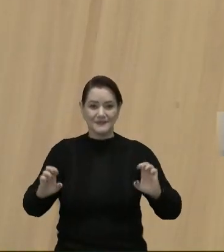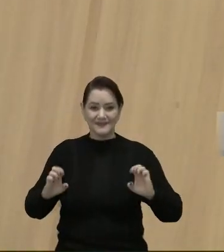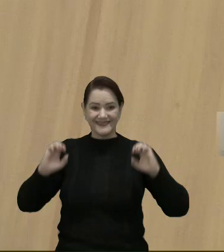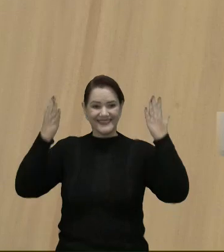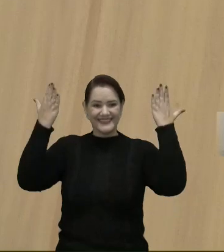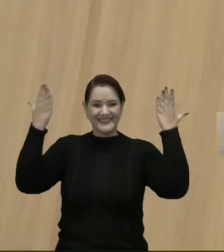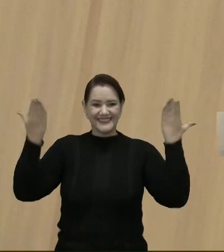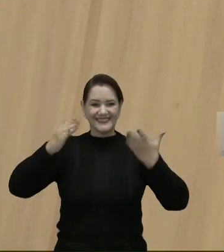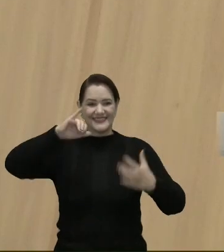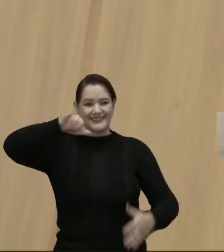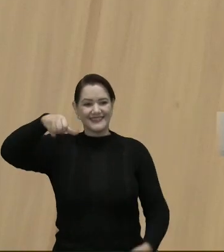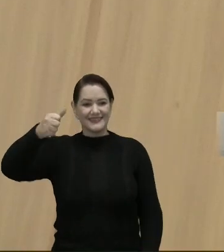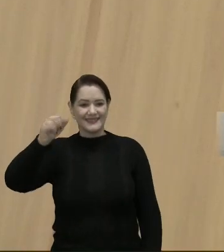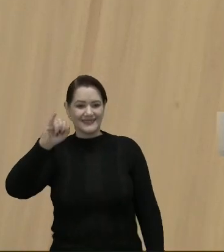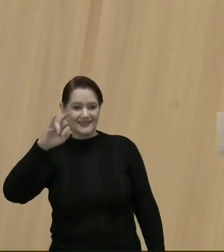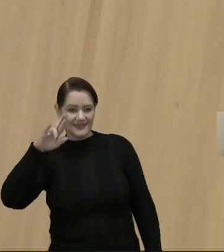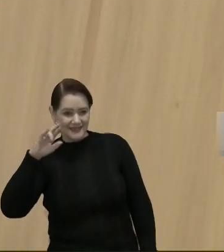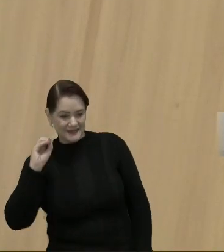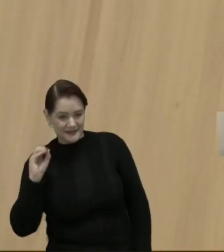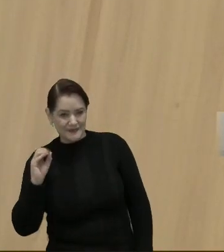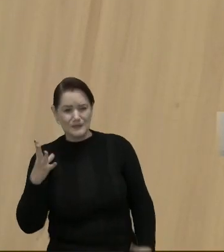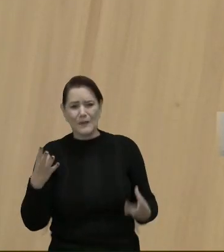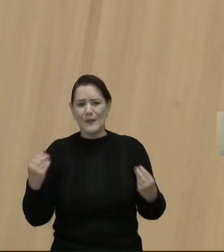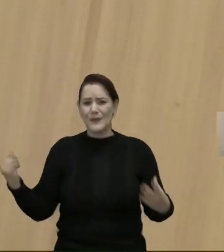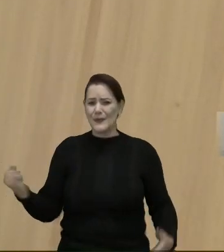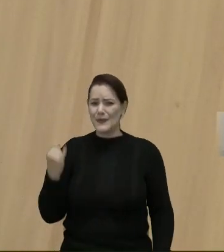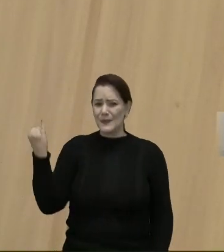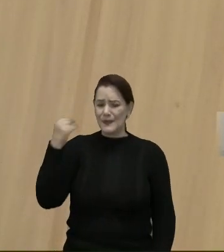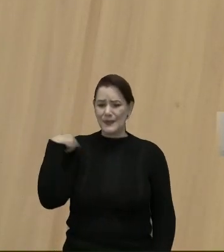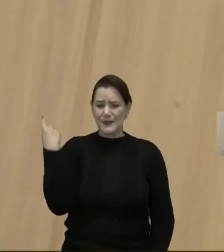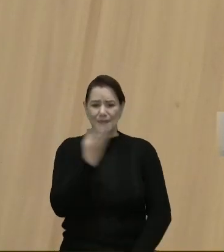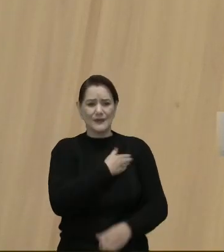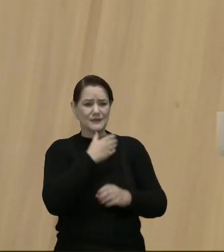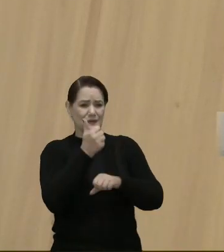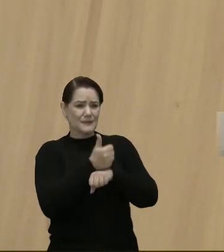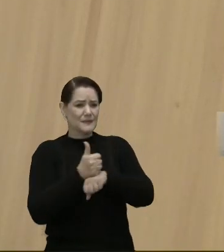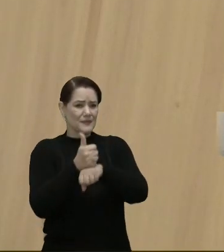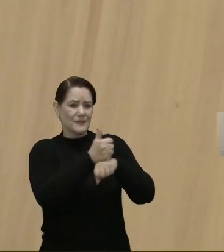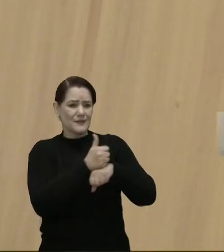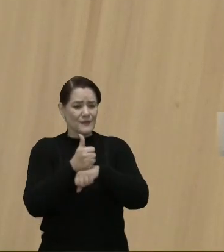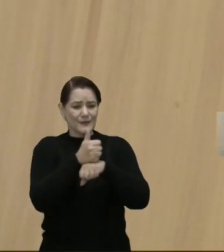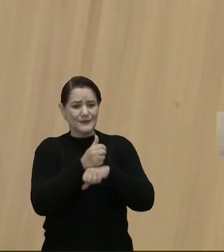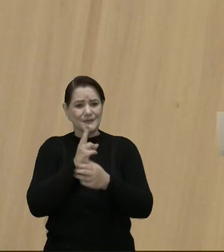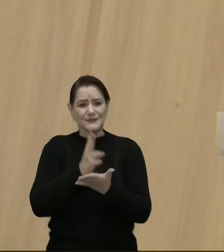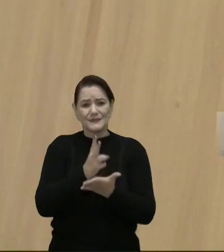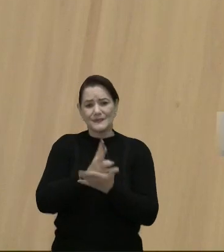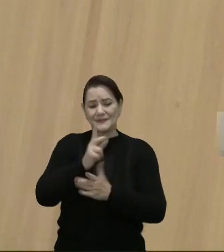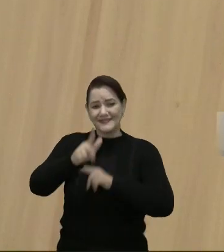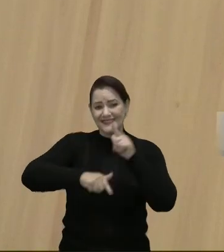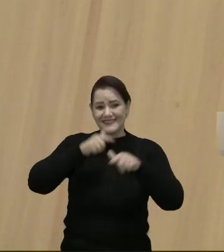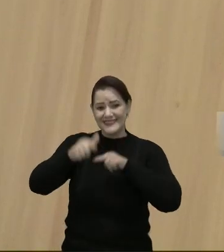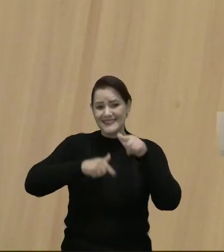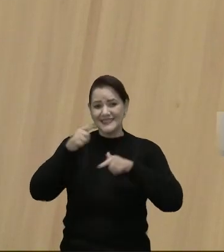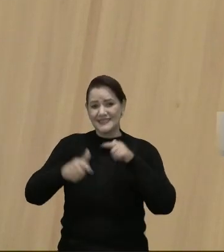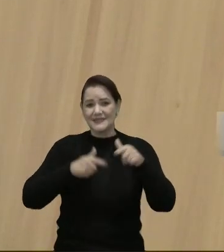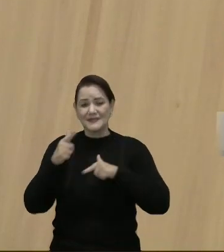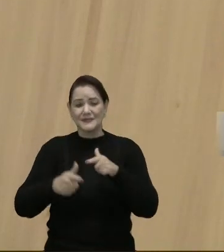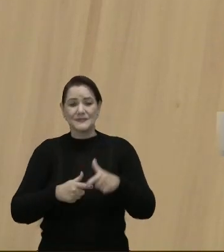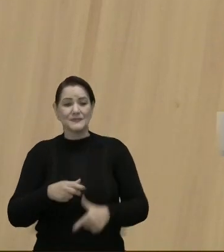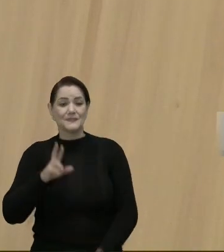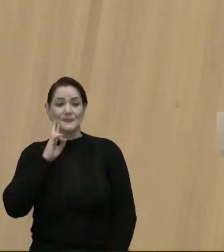seu Jairo. Um evento de suma importância para a nossa profissão, para nosso segmento, né, de